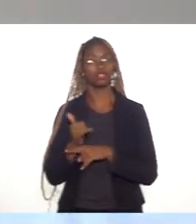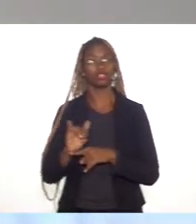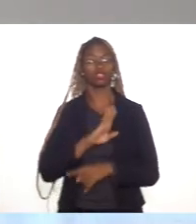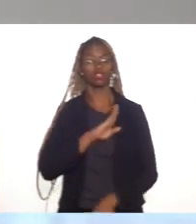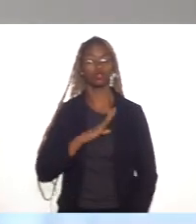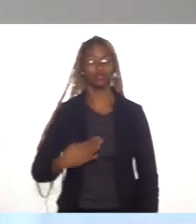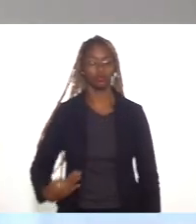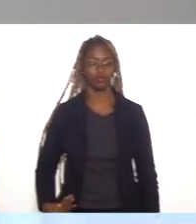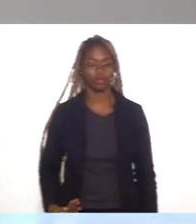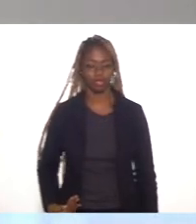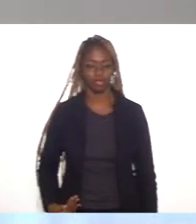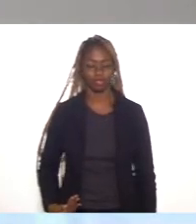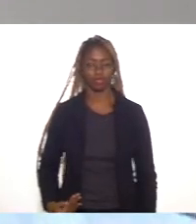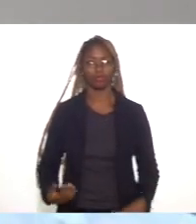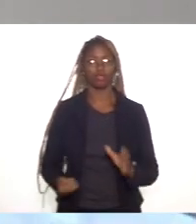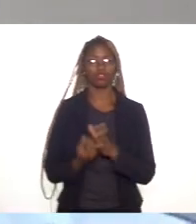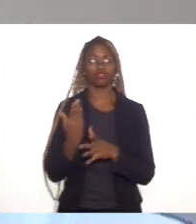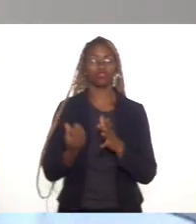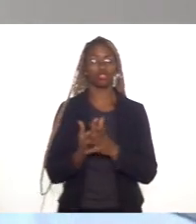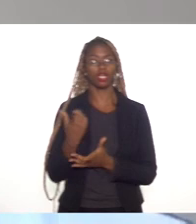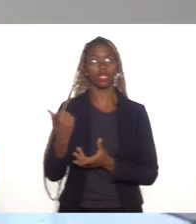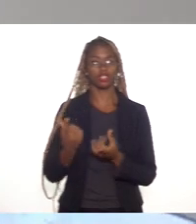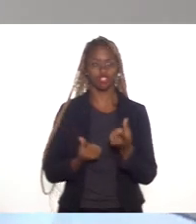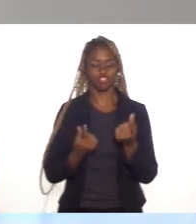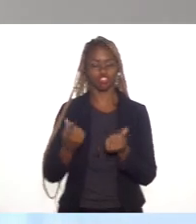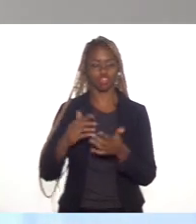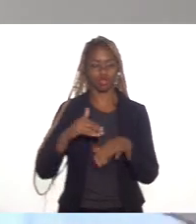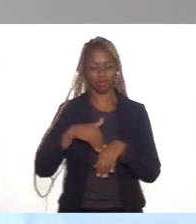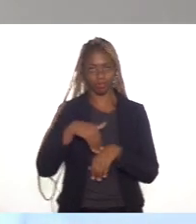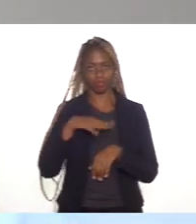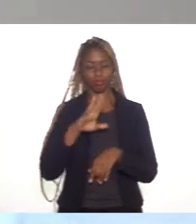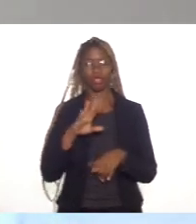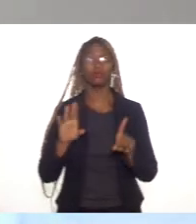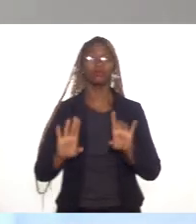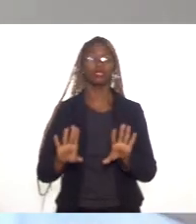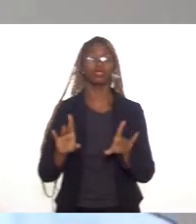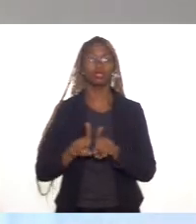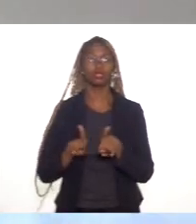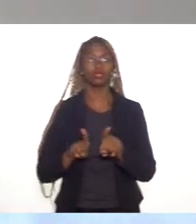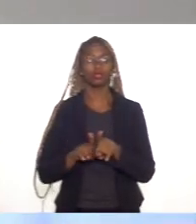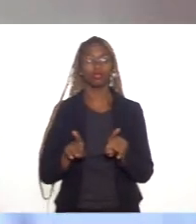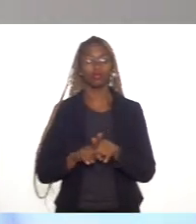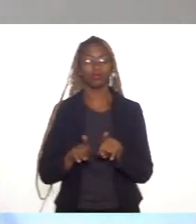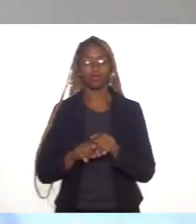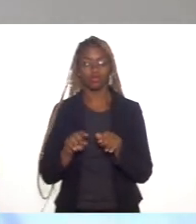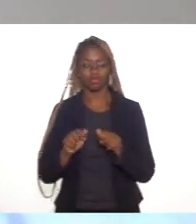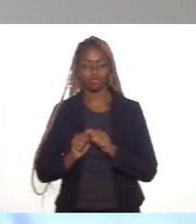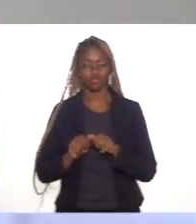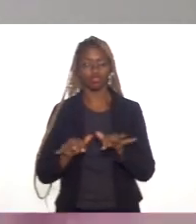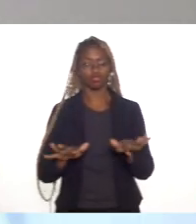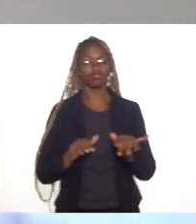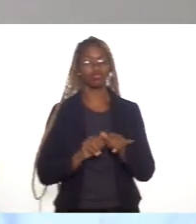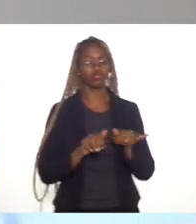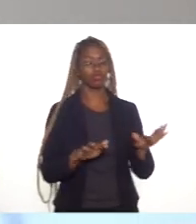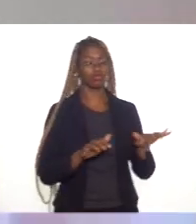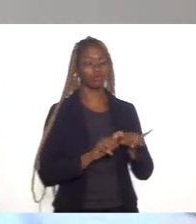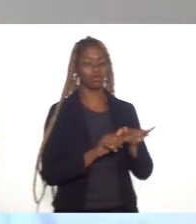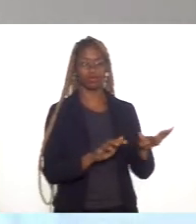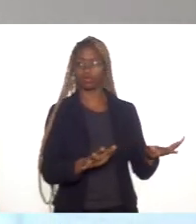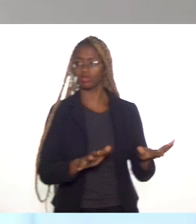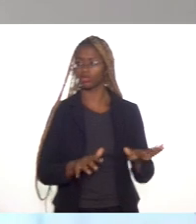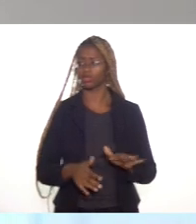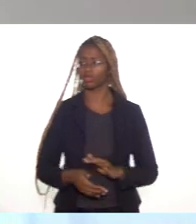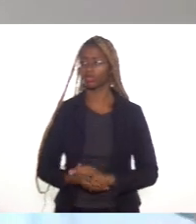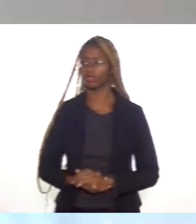para gerar receitas novas, como também para distribuir as receitas novas